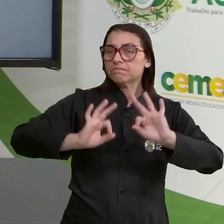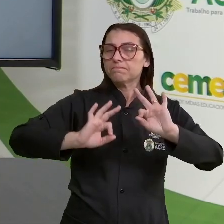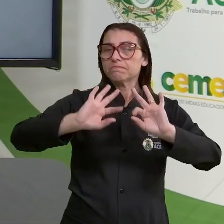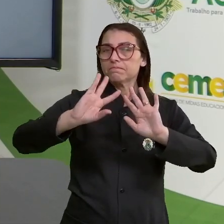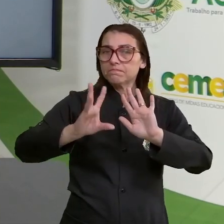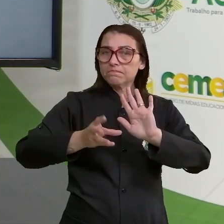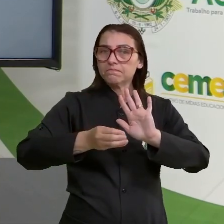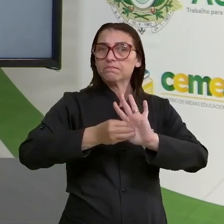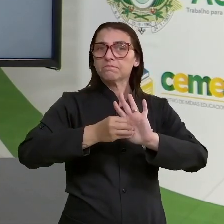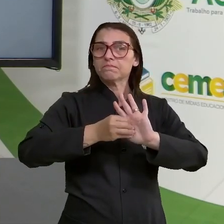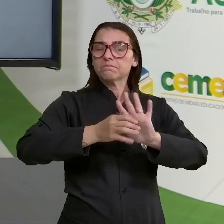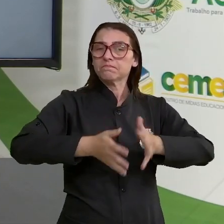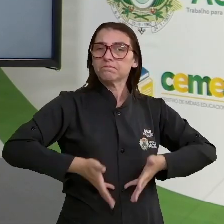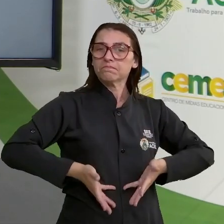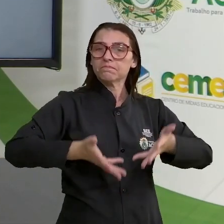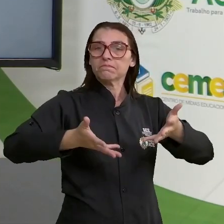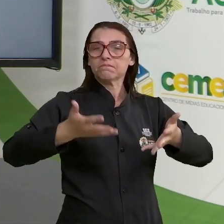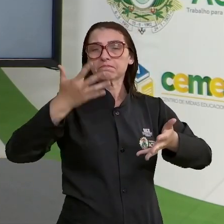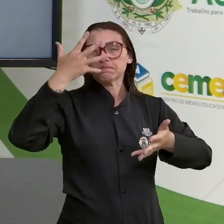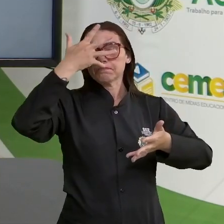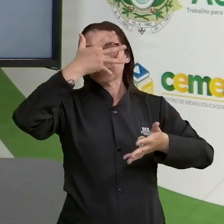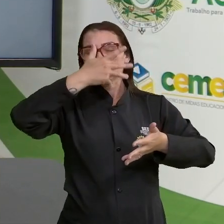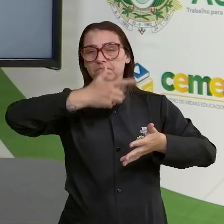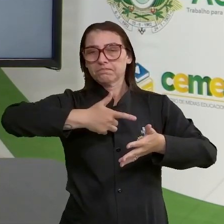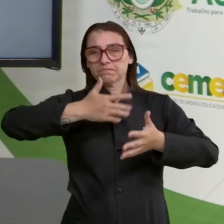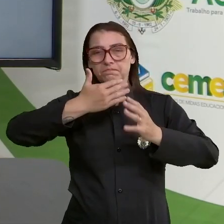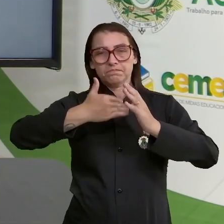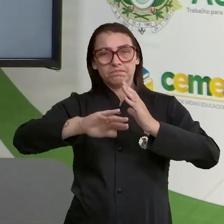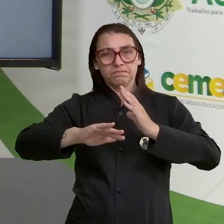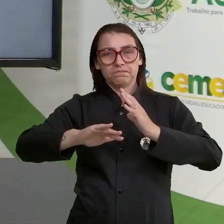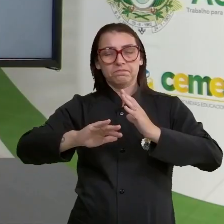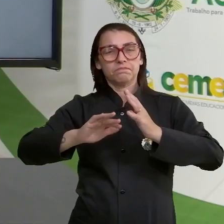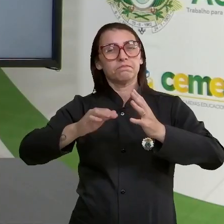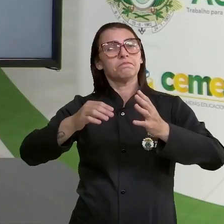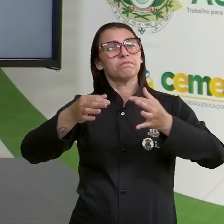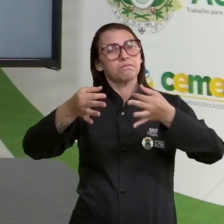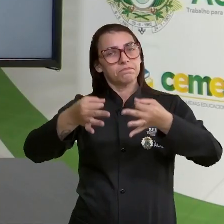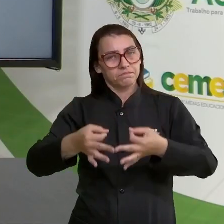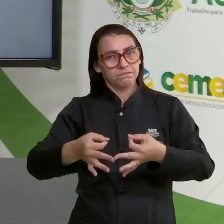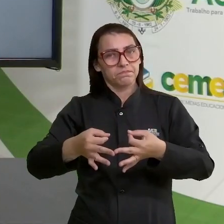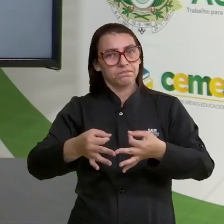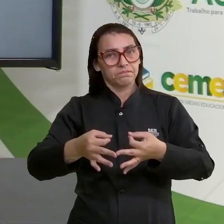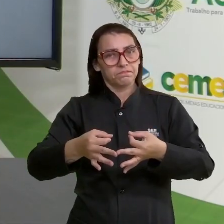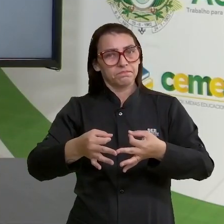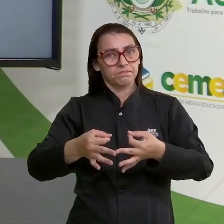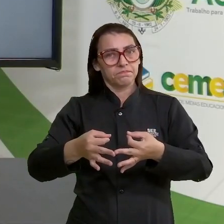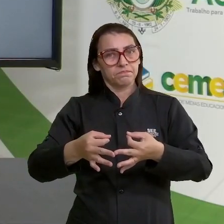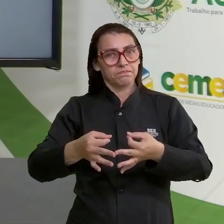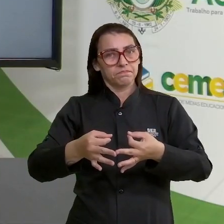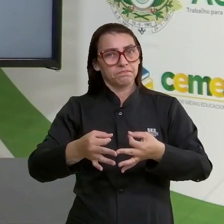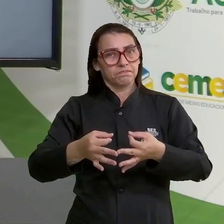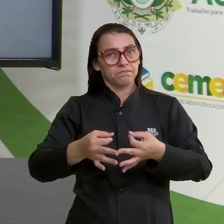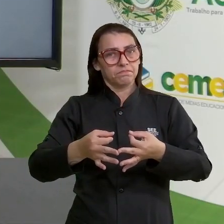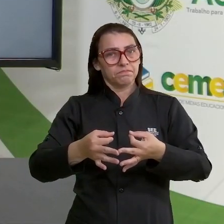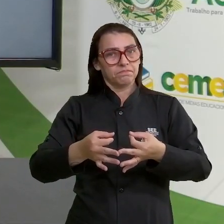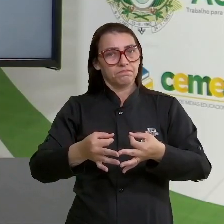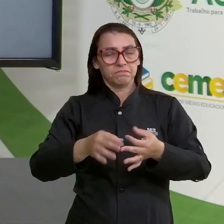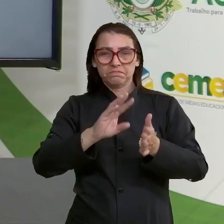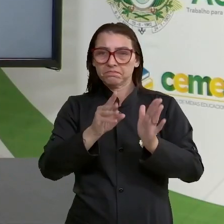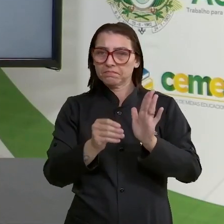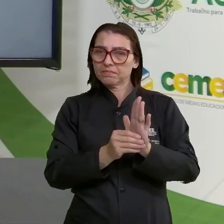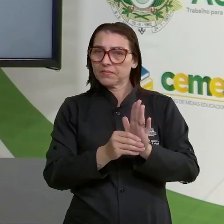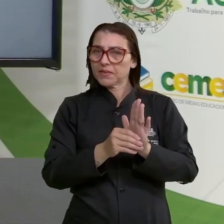colocadas para passar uma imagem bonita de que deu tudo certo. Ninguém vai estar, né, colocando lá que não deu tudo